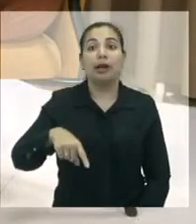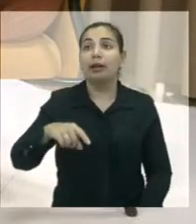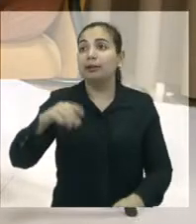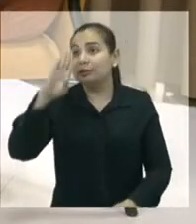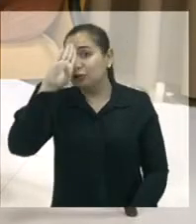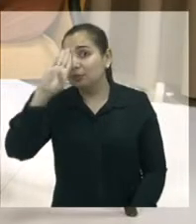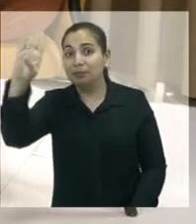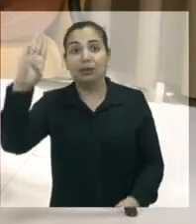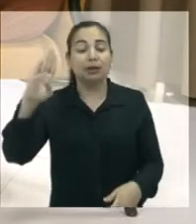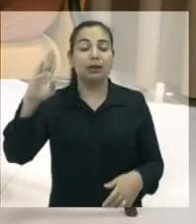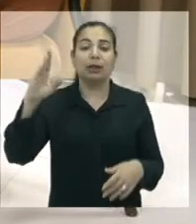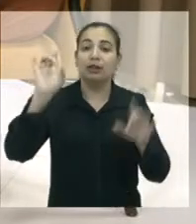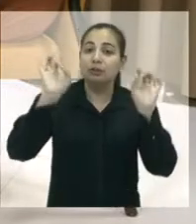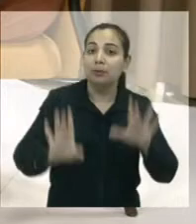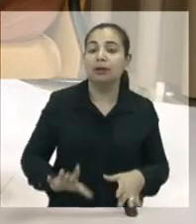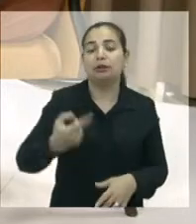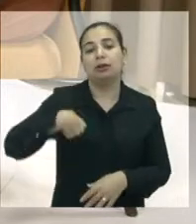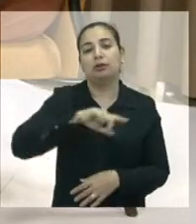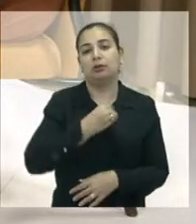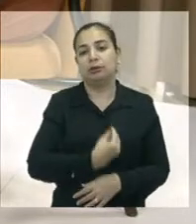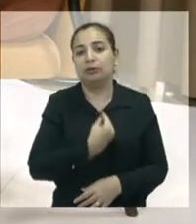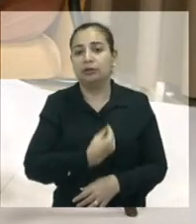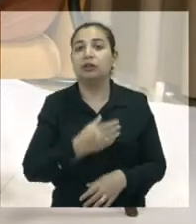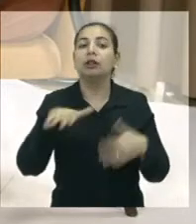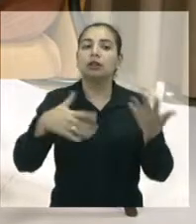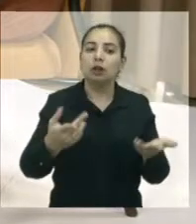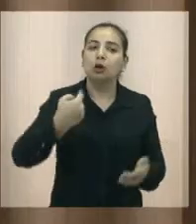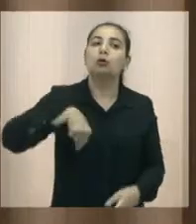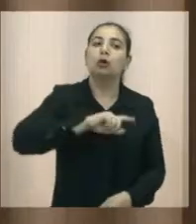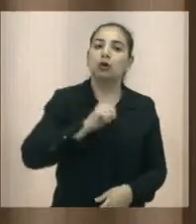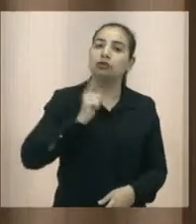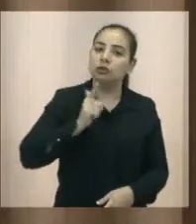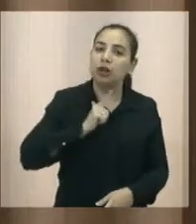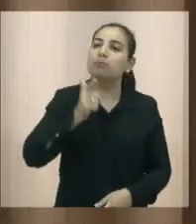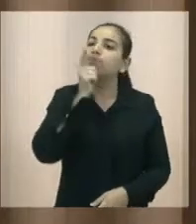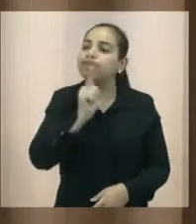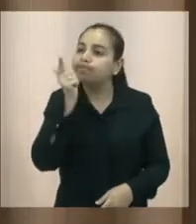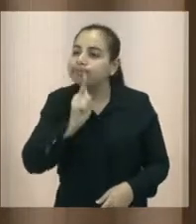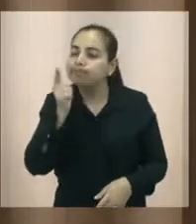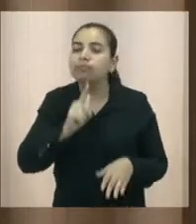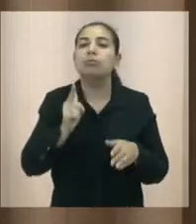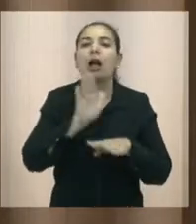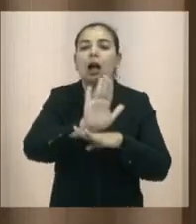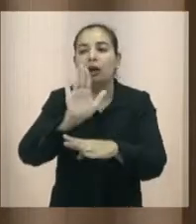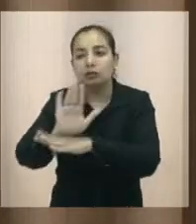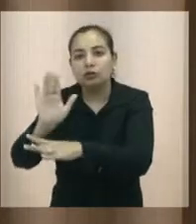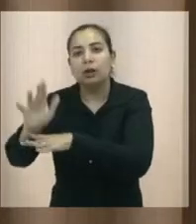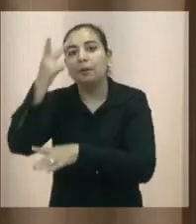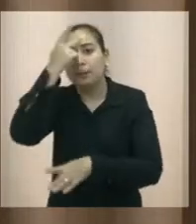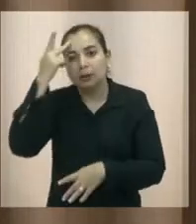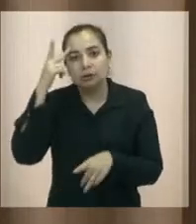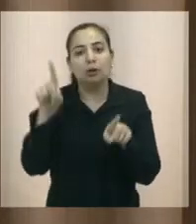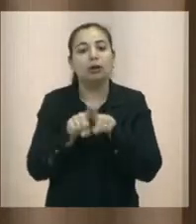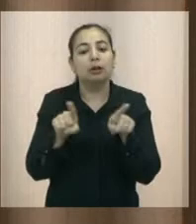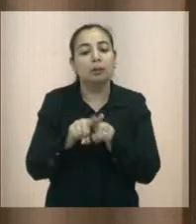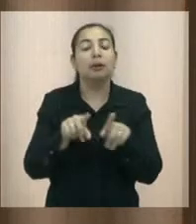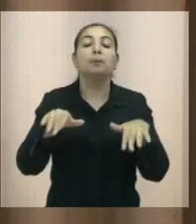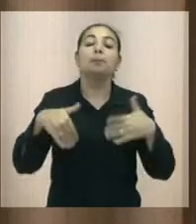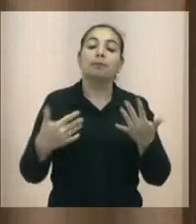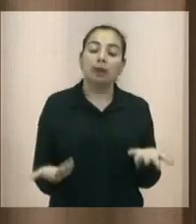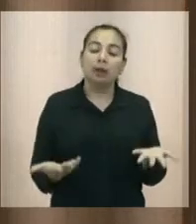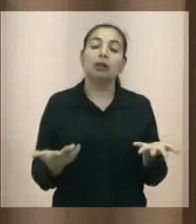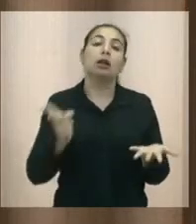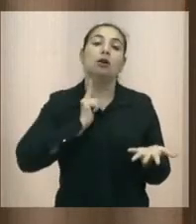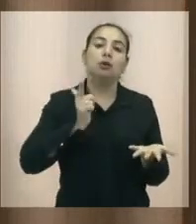inclusive, diminuir aí 40% do número de judicializações no núcleo de saúde. Isso com um projeto que